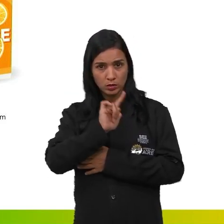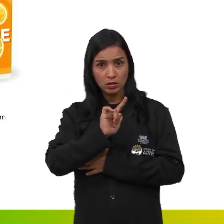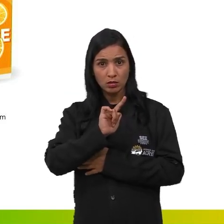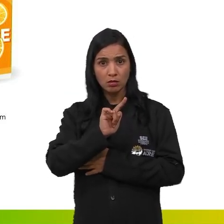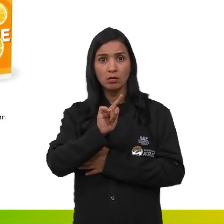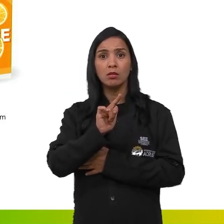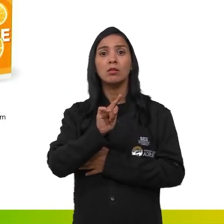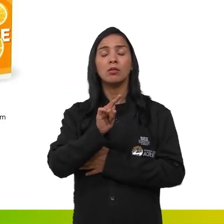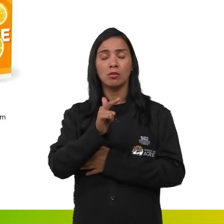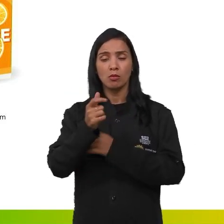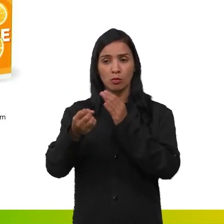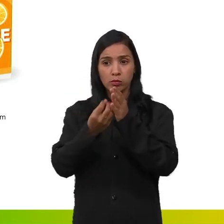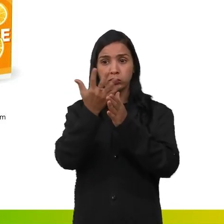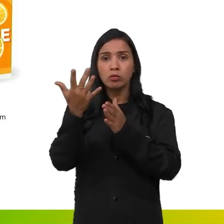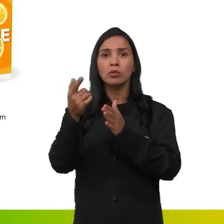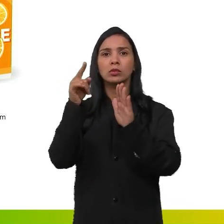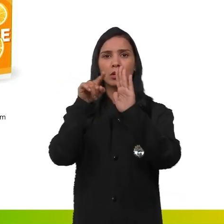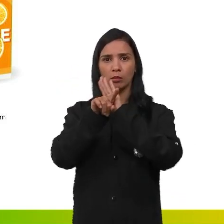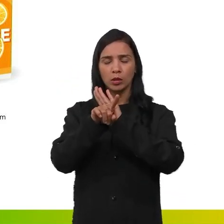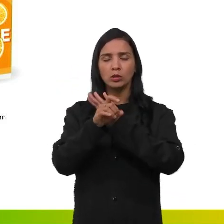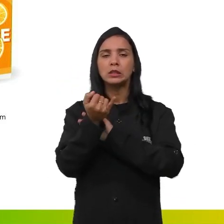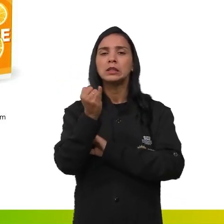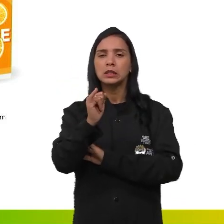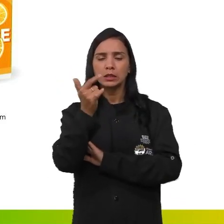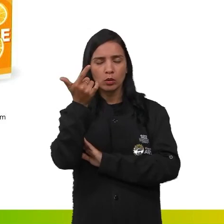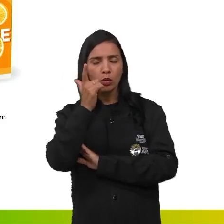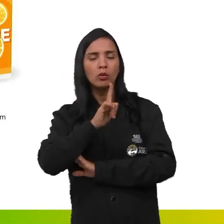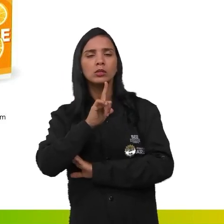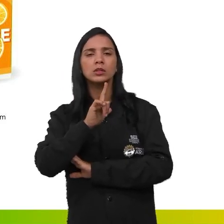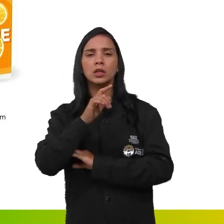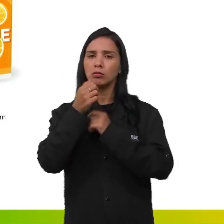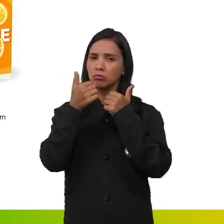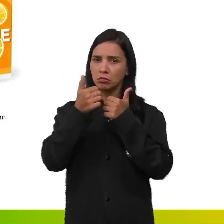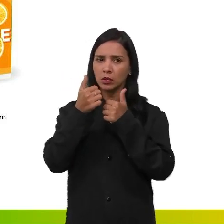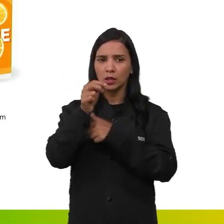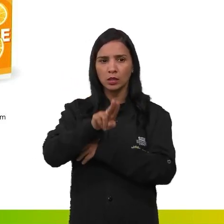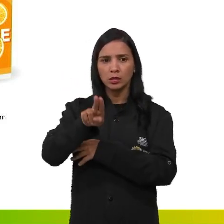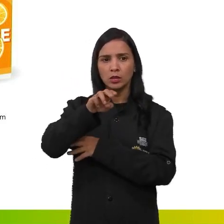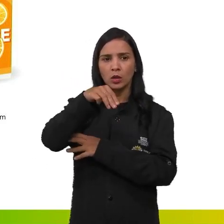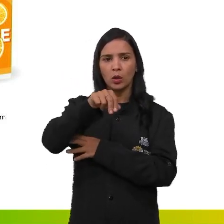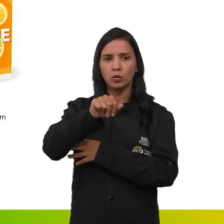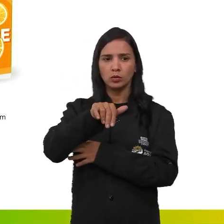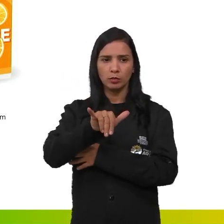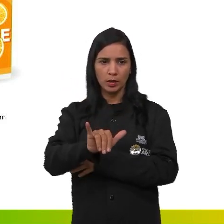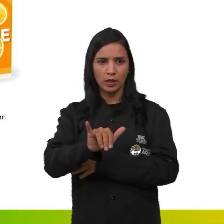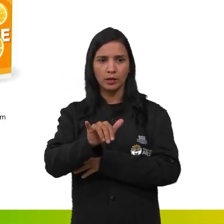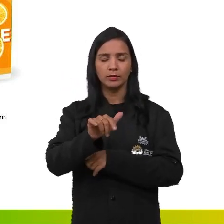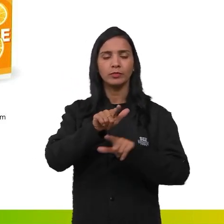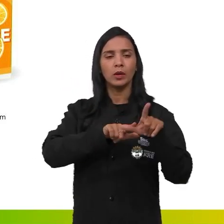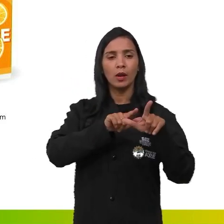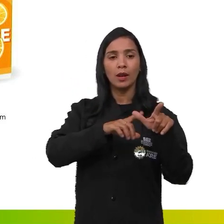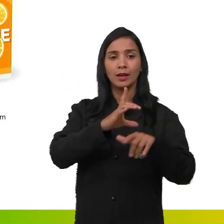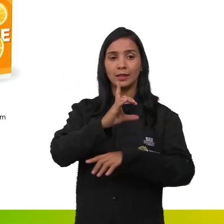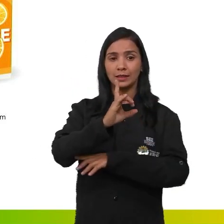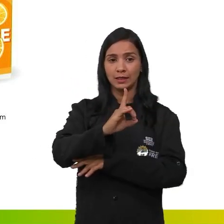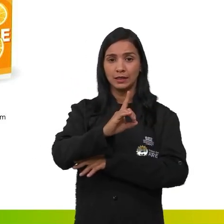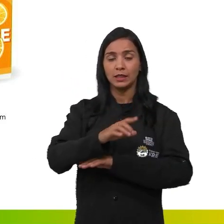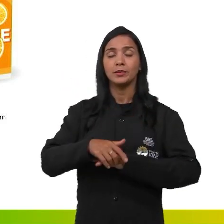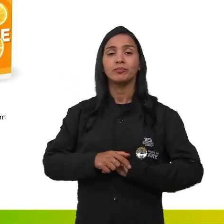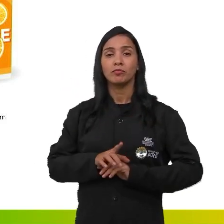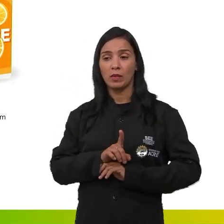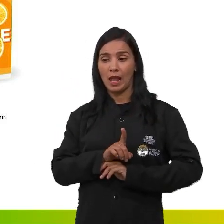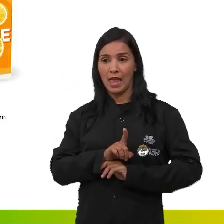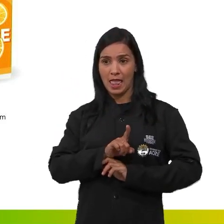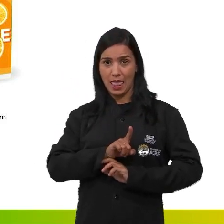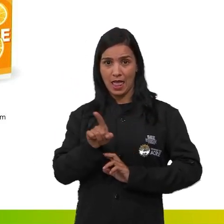aqui o many, tudo bem? Na letra D, she has much experience. Ela tem